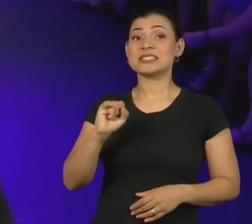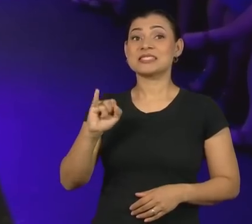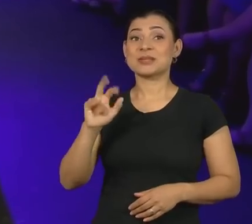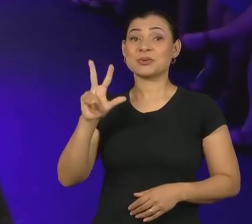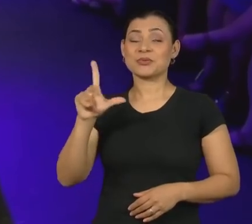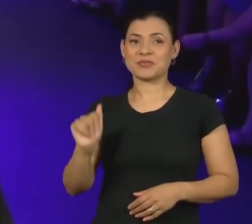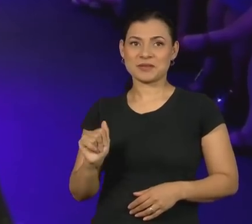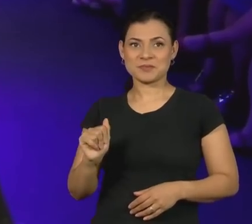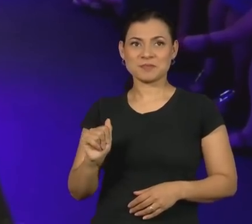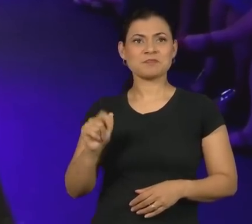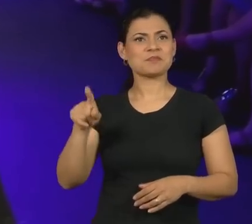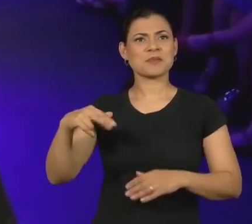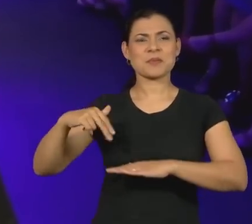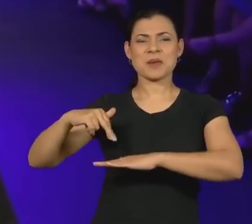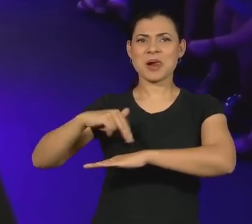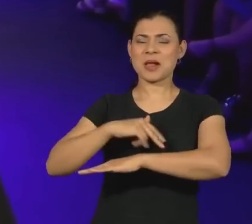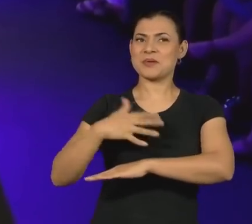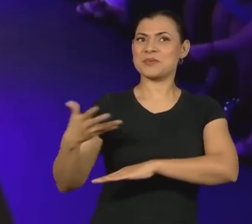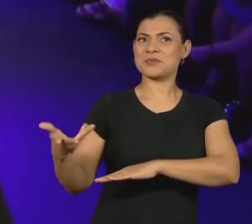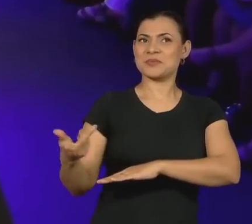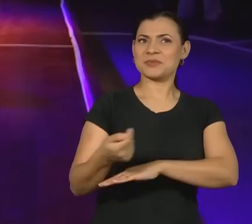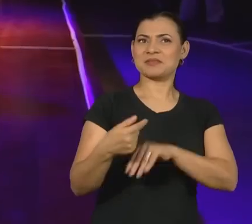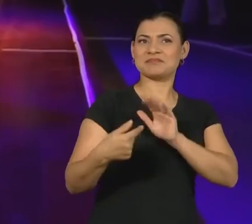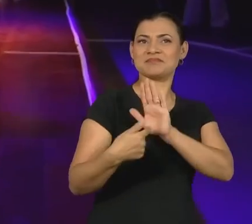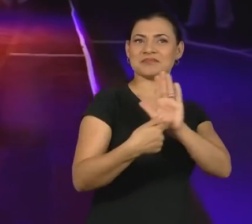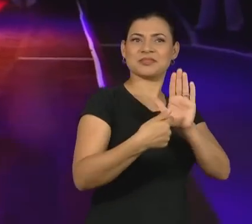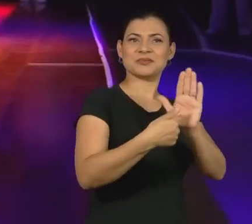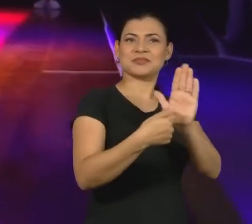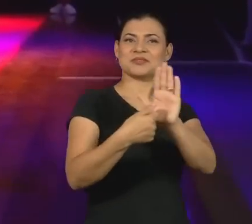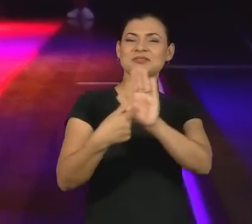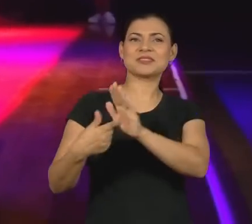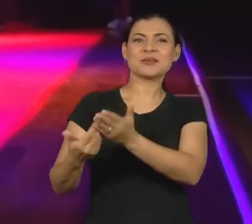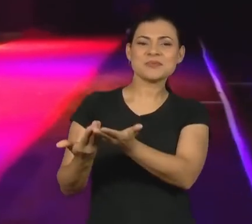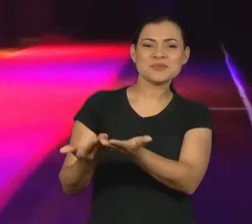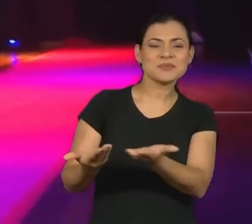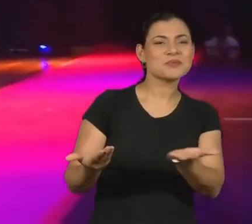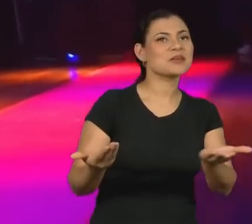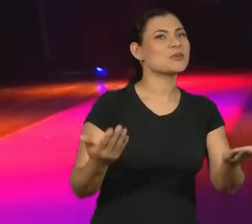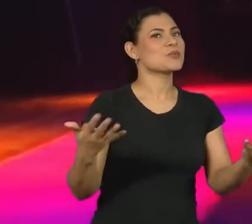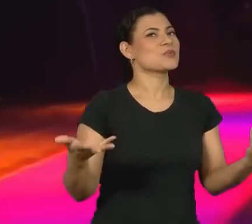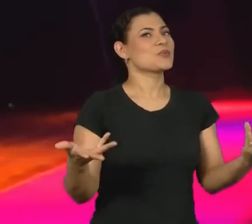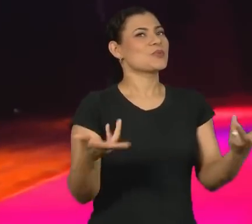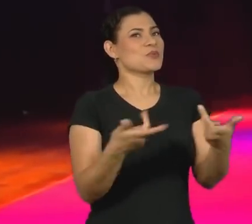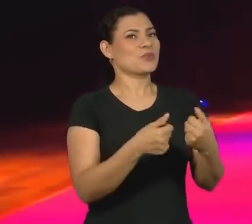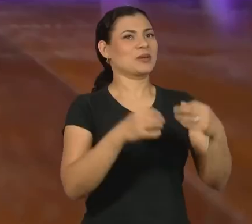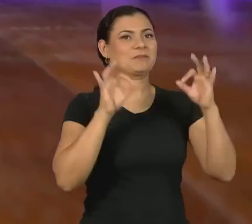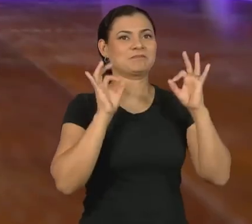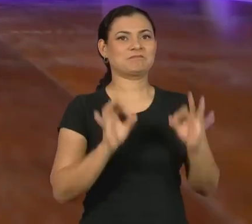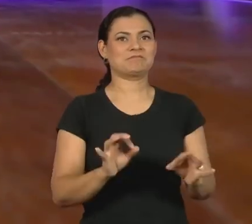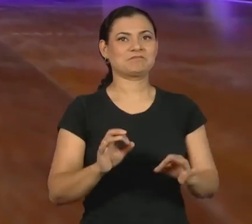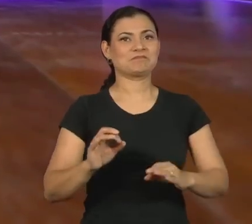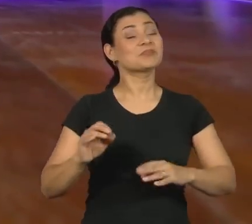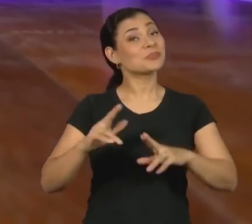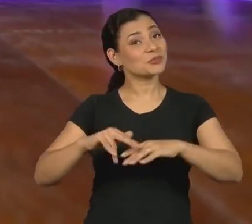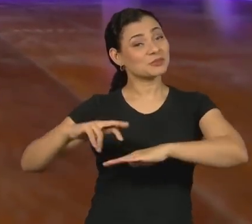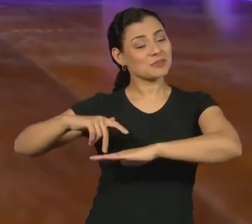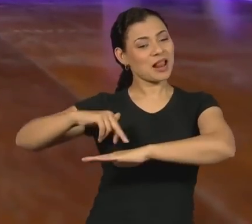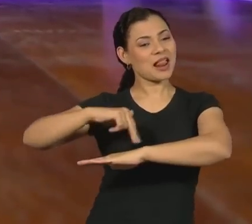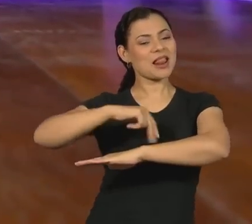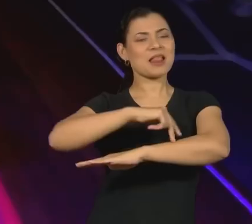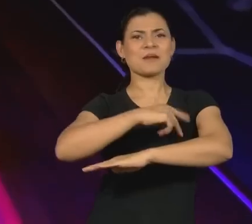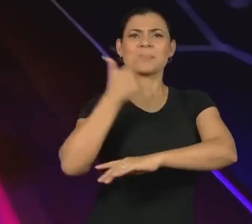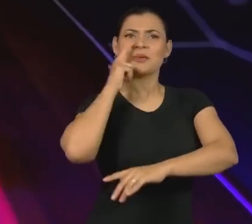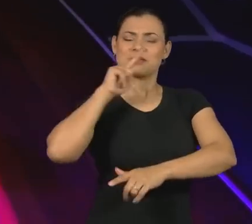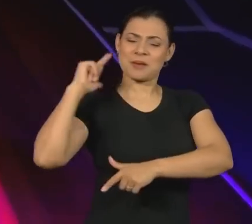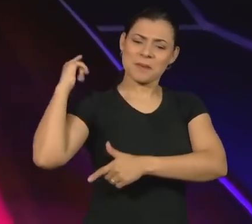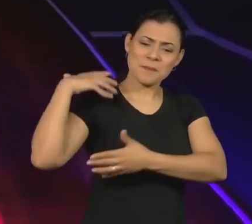As marcas de quem tem muita história para contar abrem espaço para passos ainda mais firmes. Uma passarela de